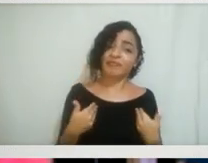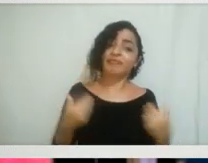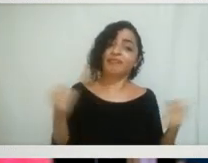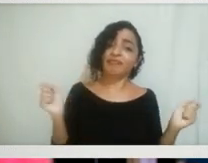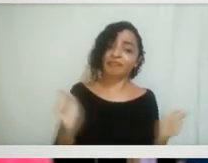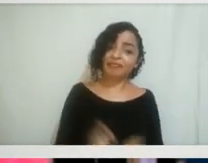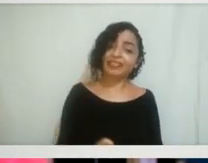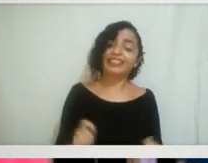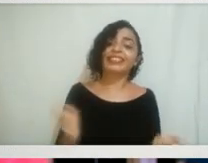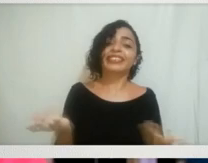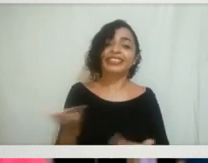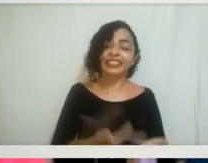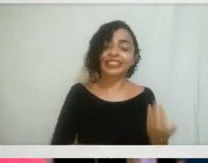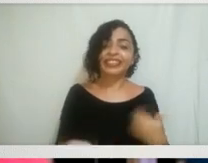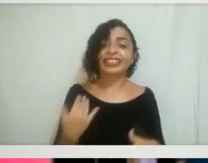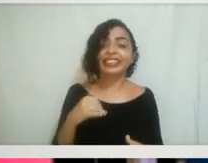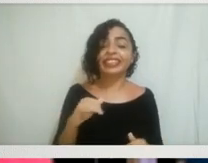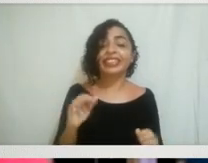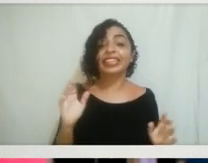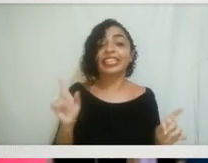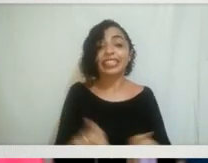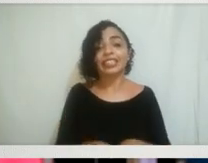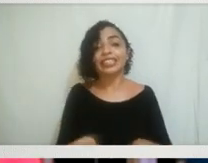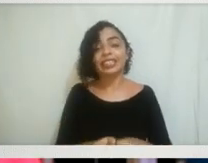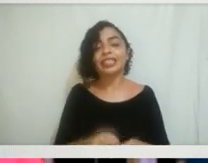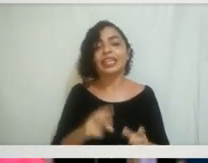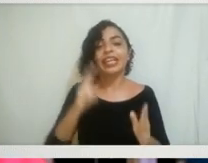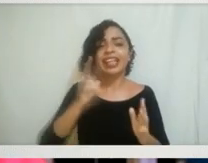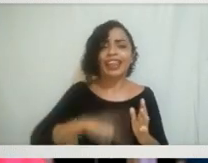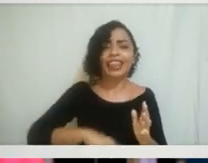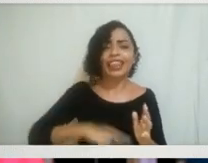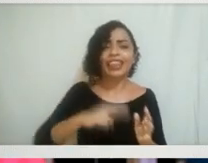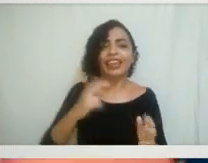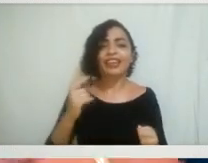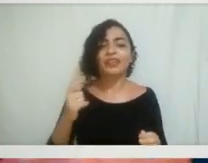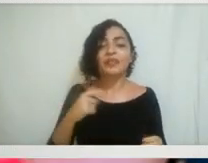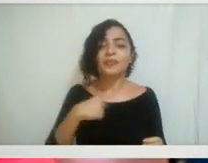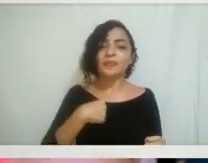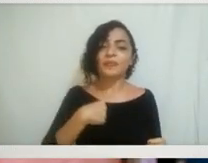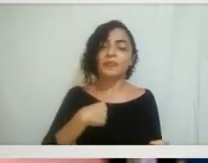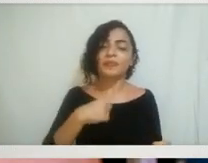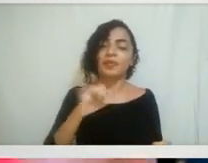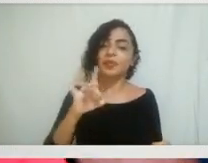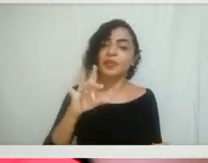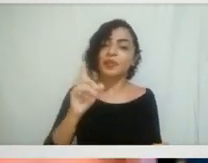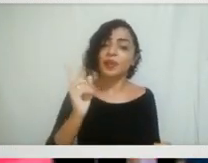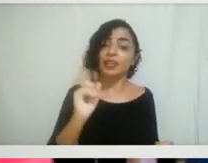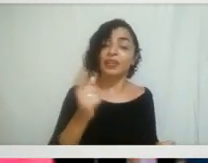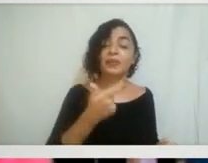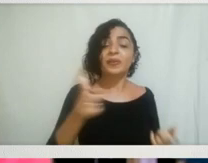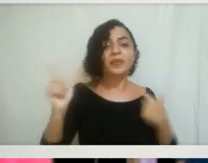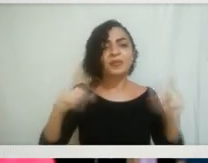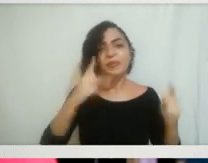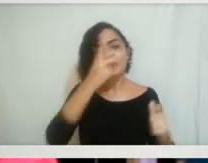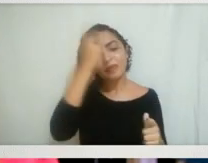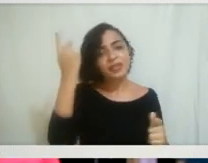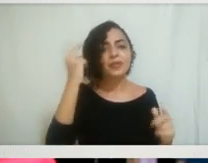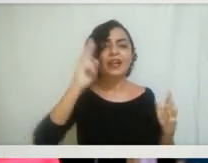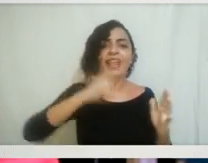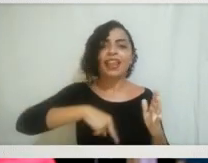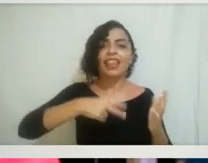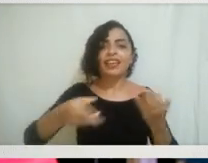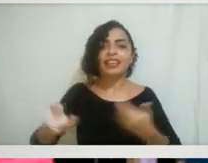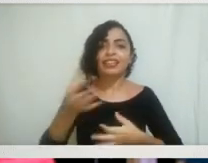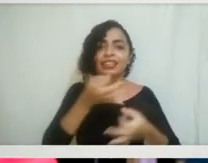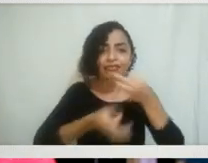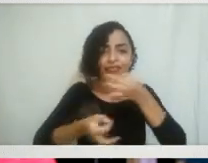mim. Recomendações como essa. Deixa também recomendações de livros, não só para mim, mas outras pessoas leem, vocês